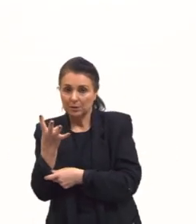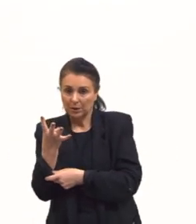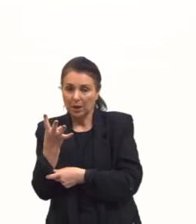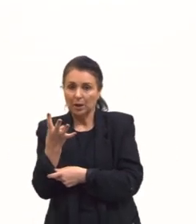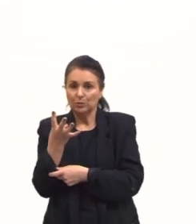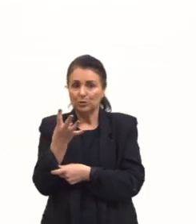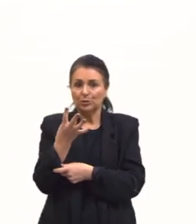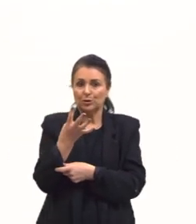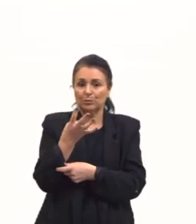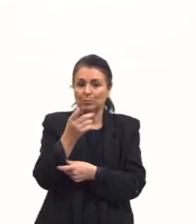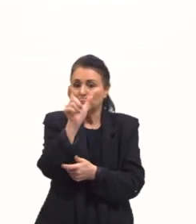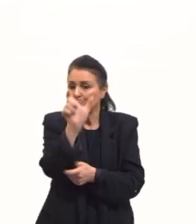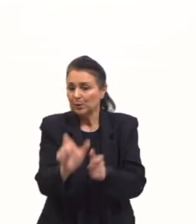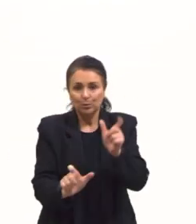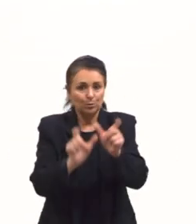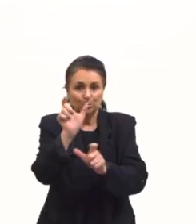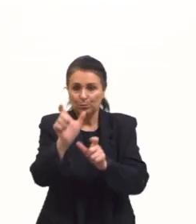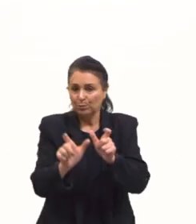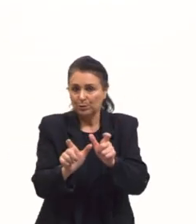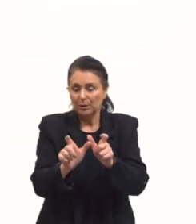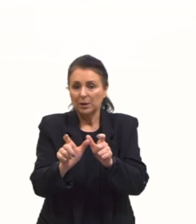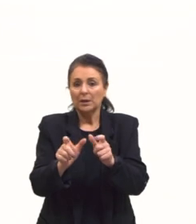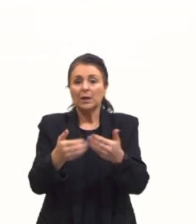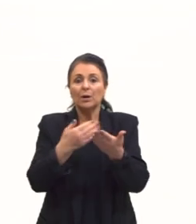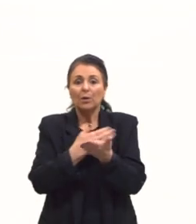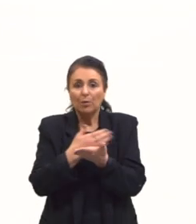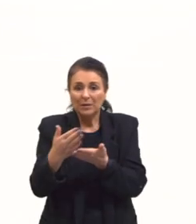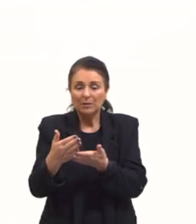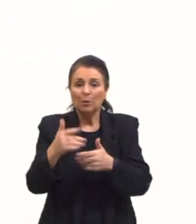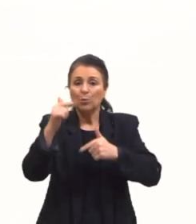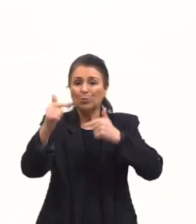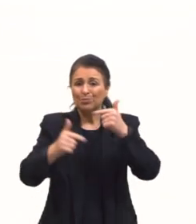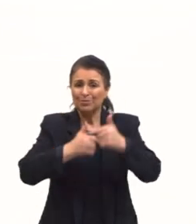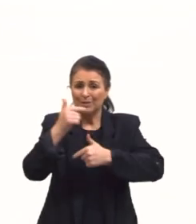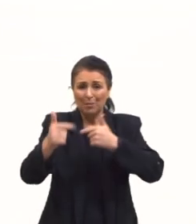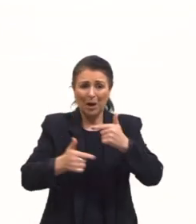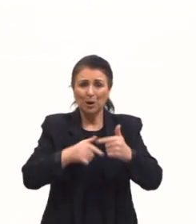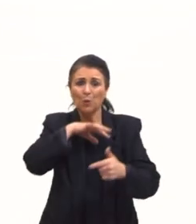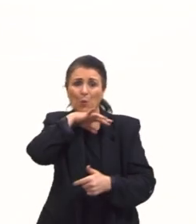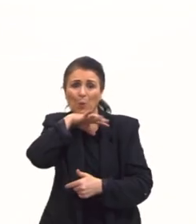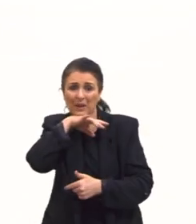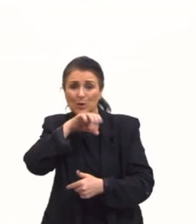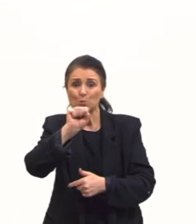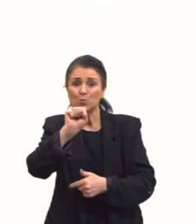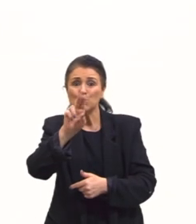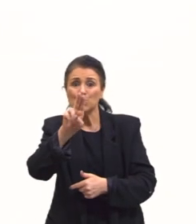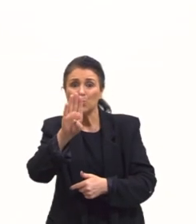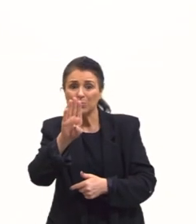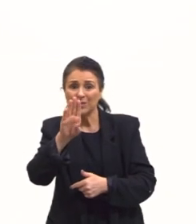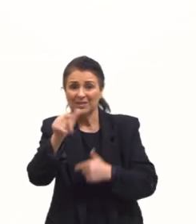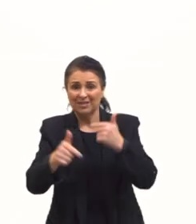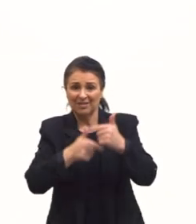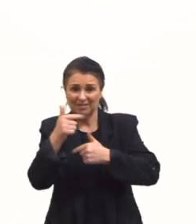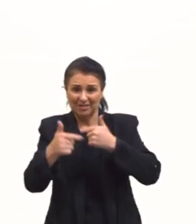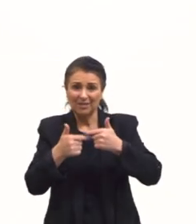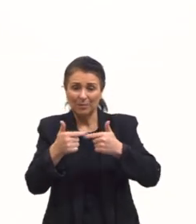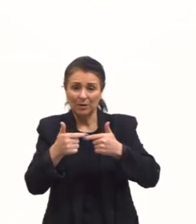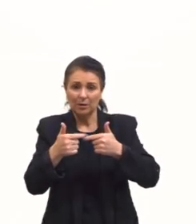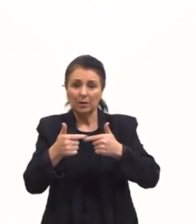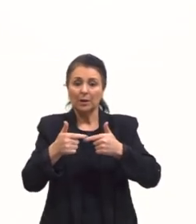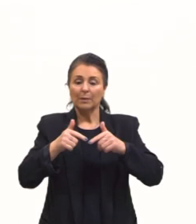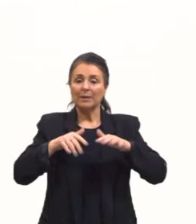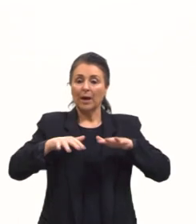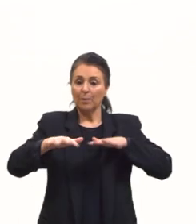massa né de pessoas e aí o sub-emprego que a vai acabar tendo que fazer algumas questões sobre isso